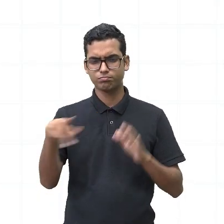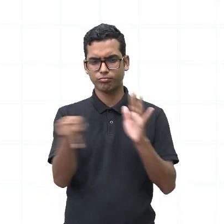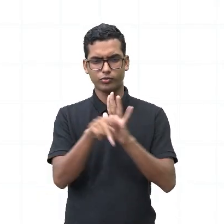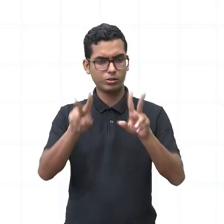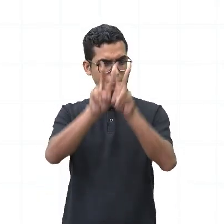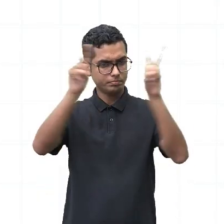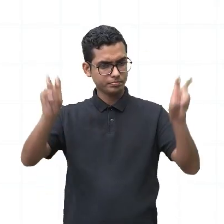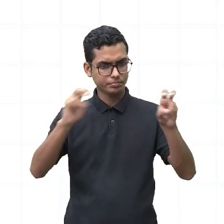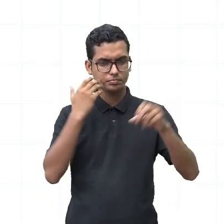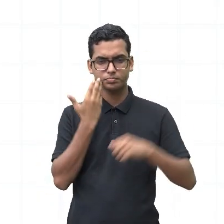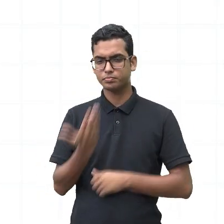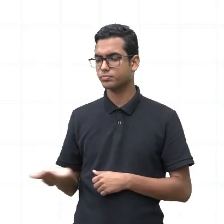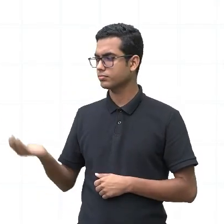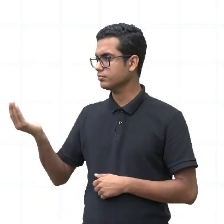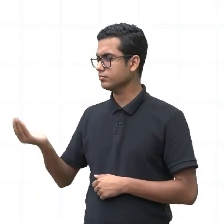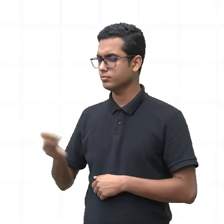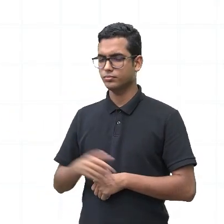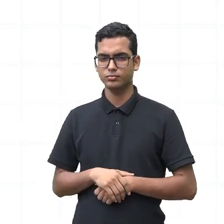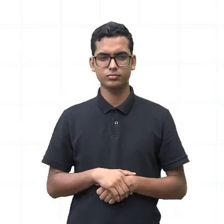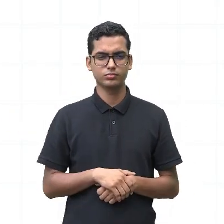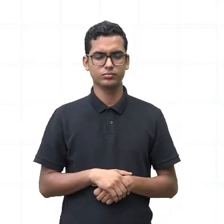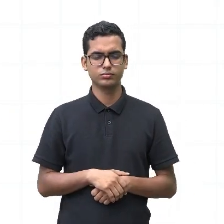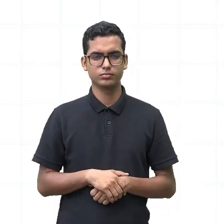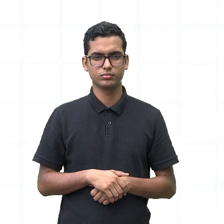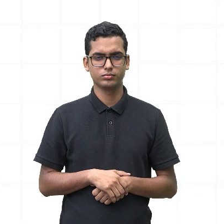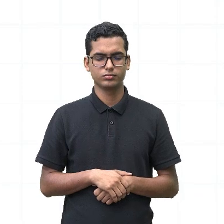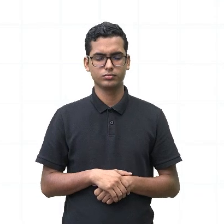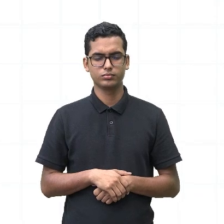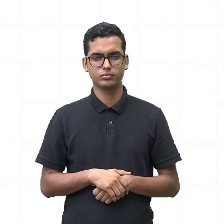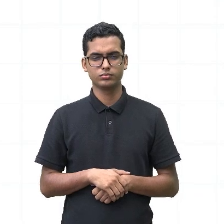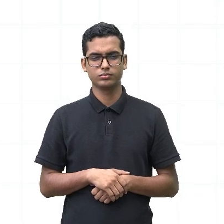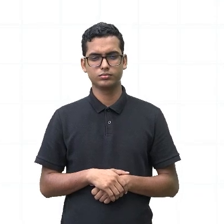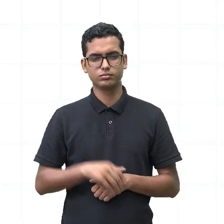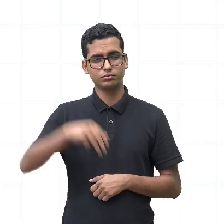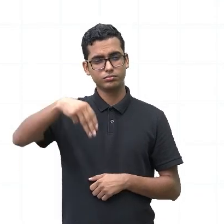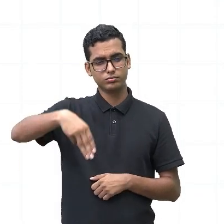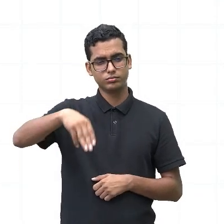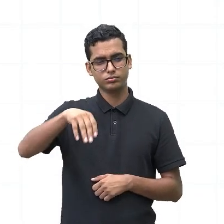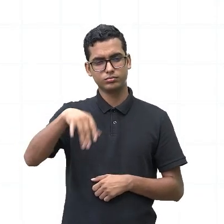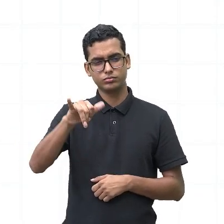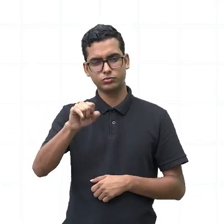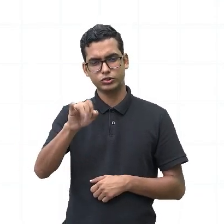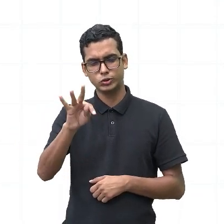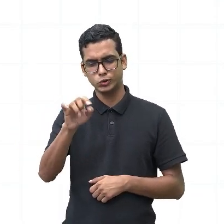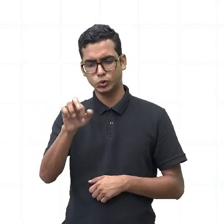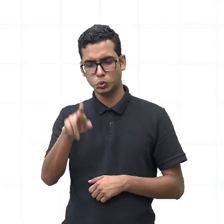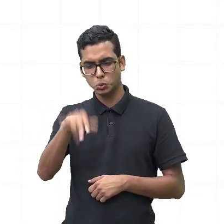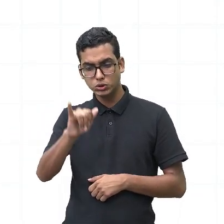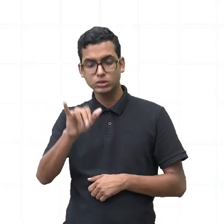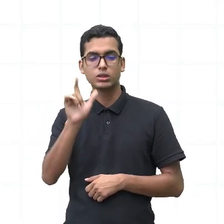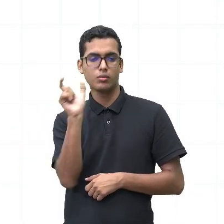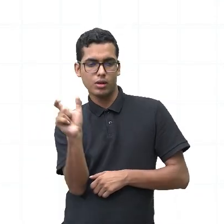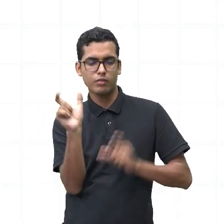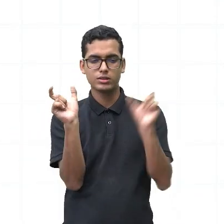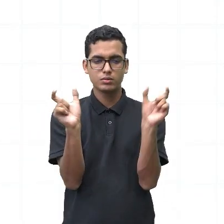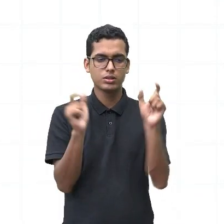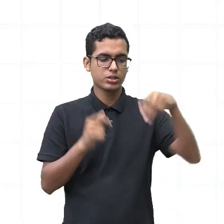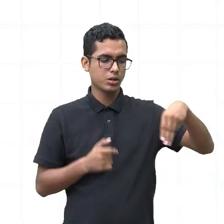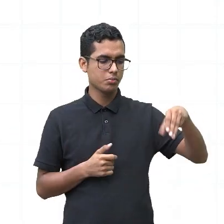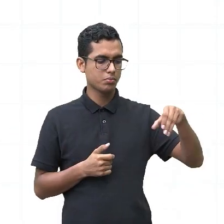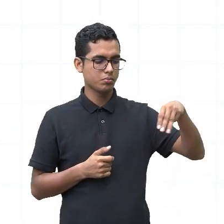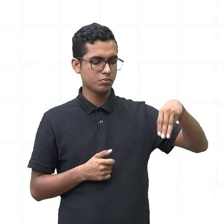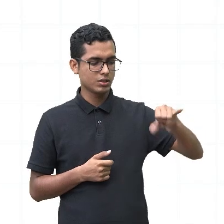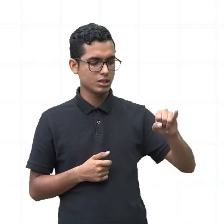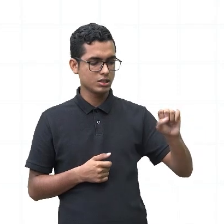Mystery of the Sailing Stones. Mystery é palavra cognata, ok? E temos aqui